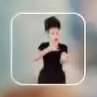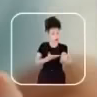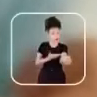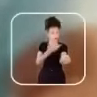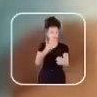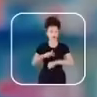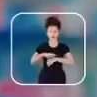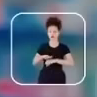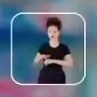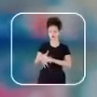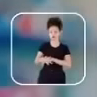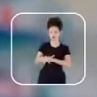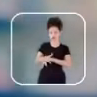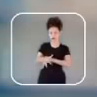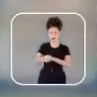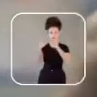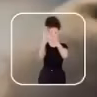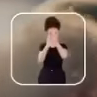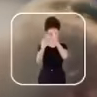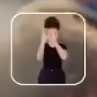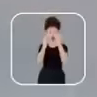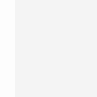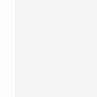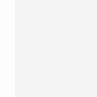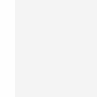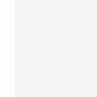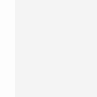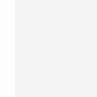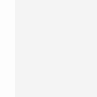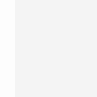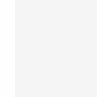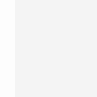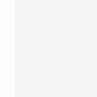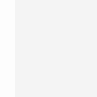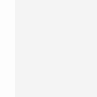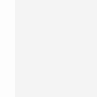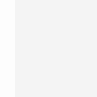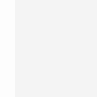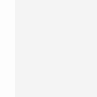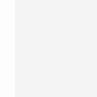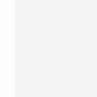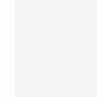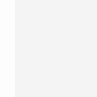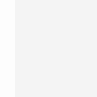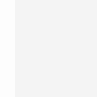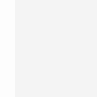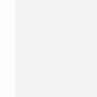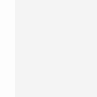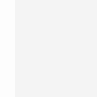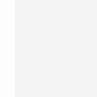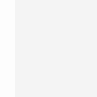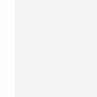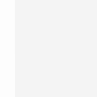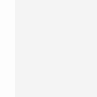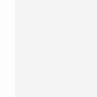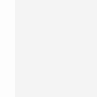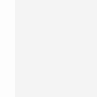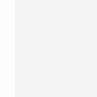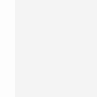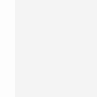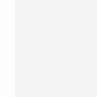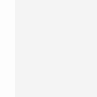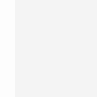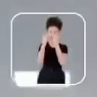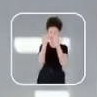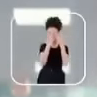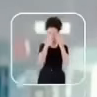né pois bem o Lula congelou a coisa toda Congelou o auxílio gás congelou Farmácia Popular e não sei que